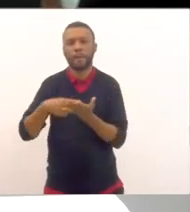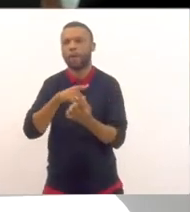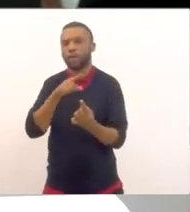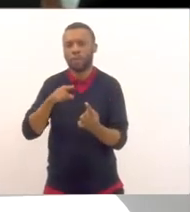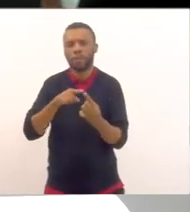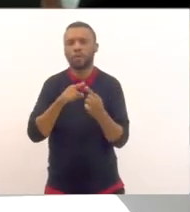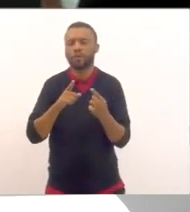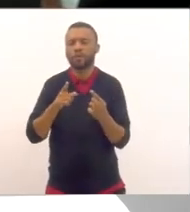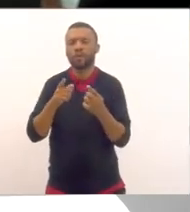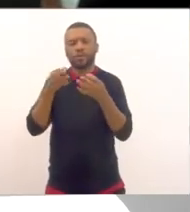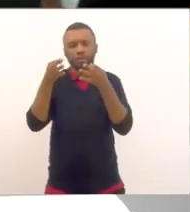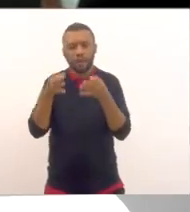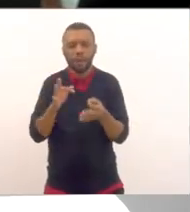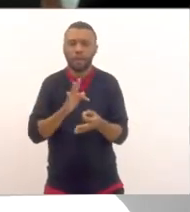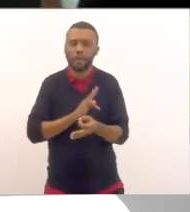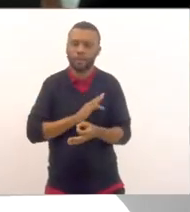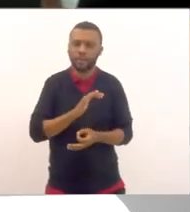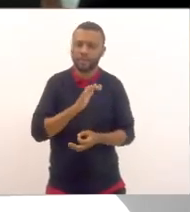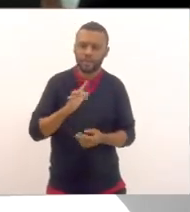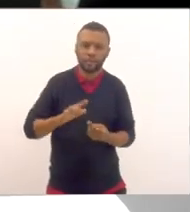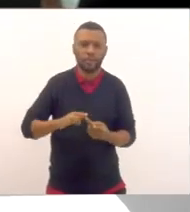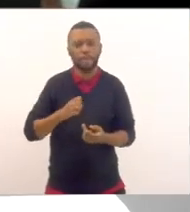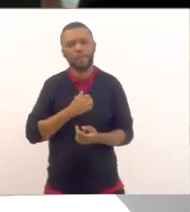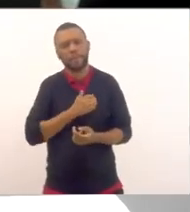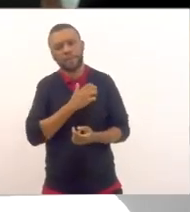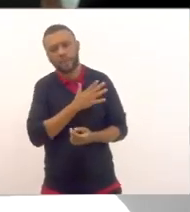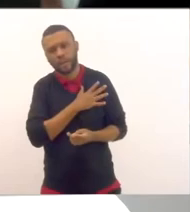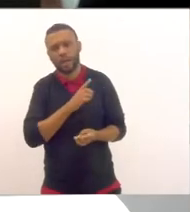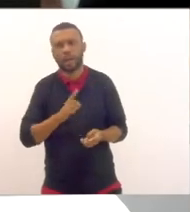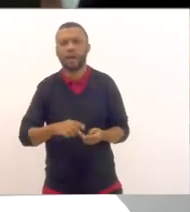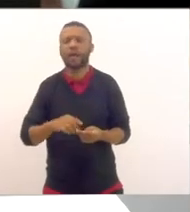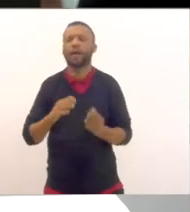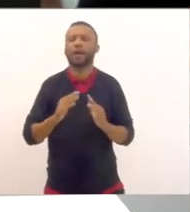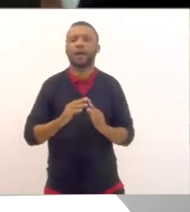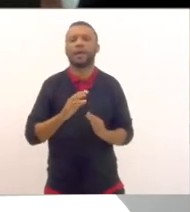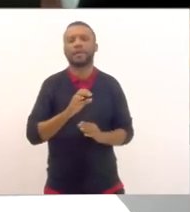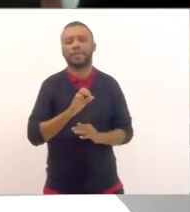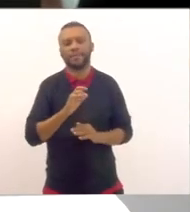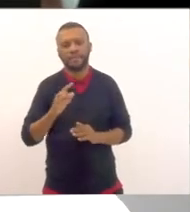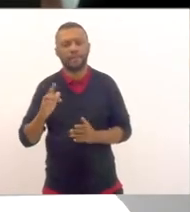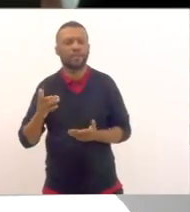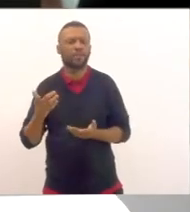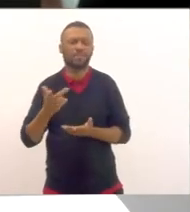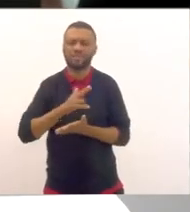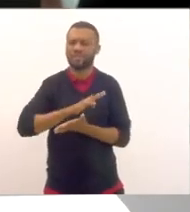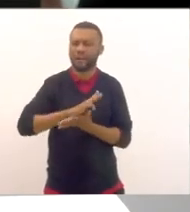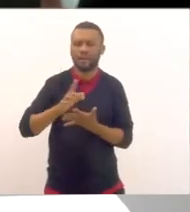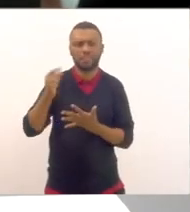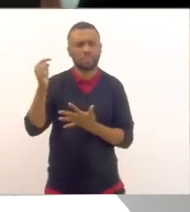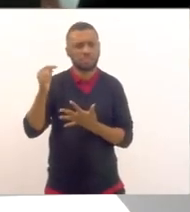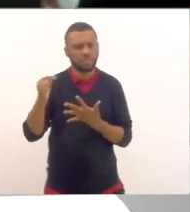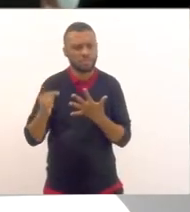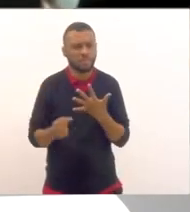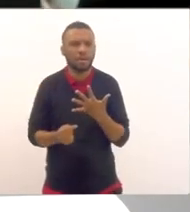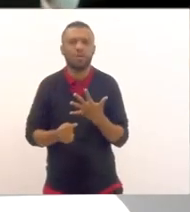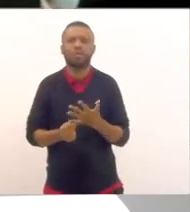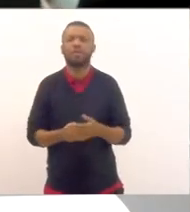objetivo é de reunir efetivamente Polícia Civil Polícia Militar Casa Civil agências e TRANS e SuperVia